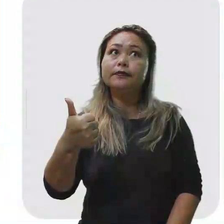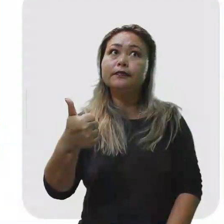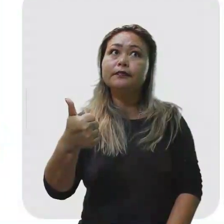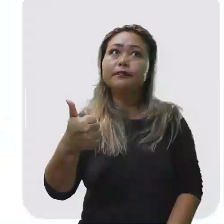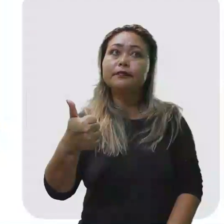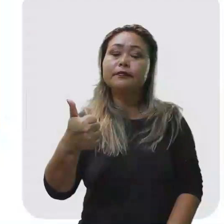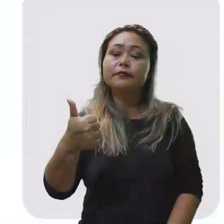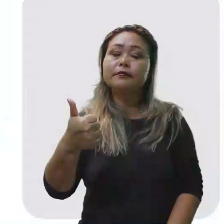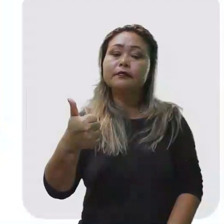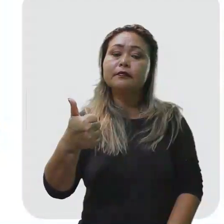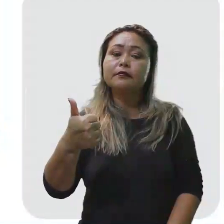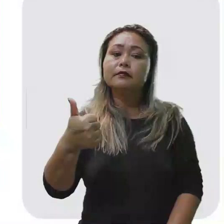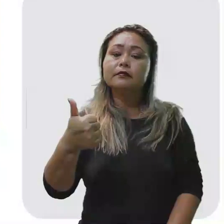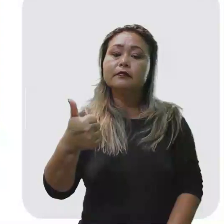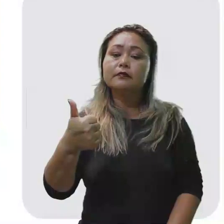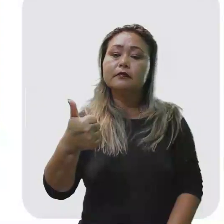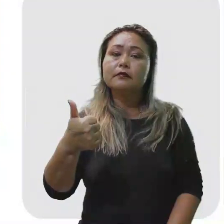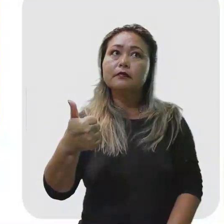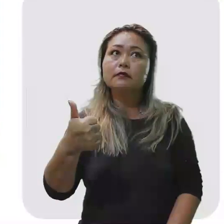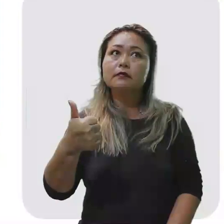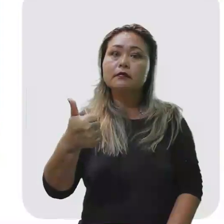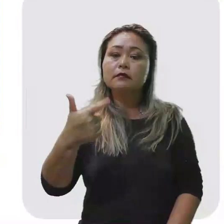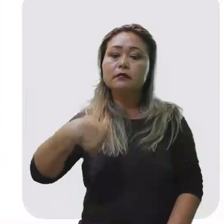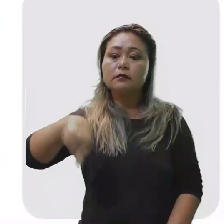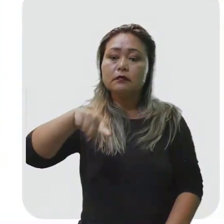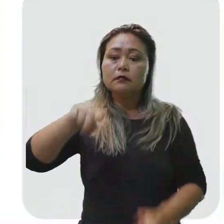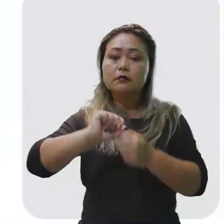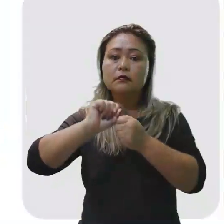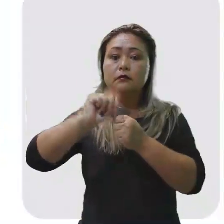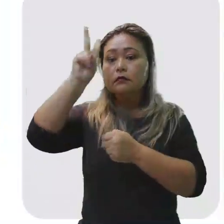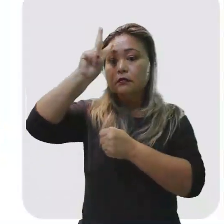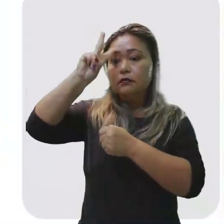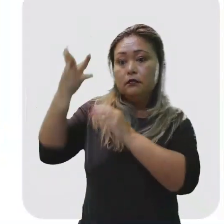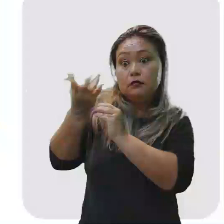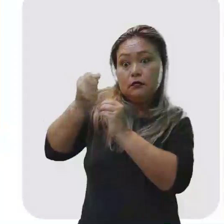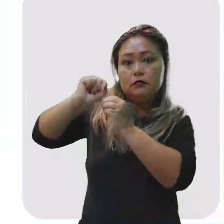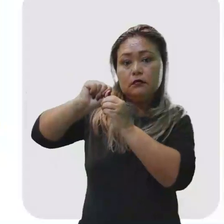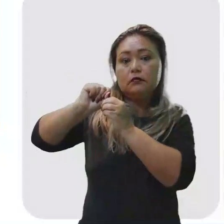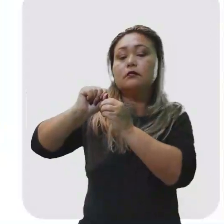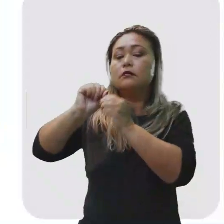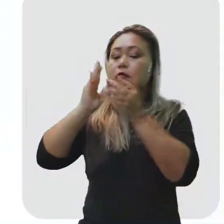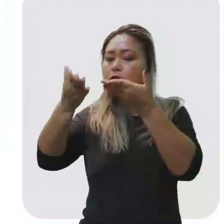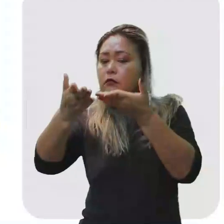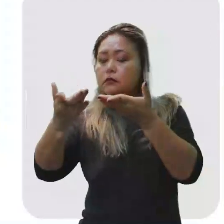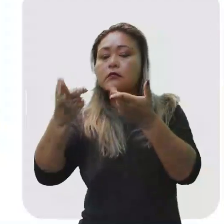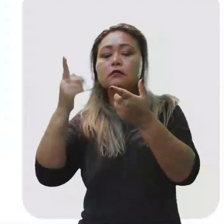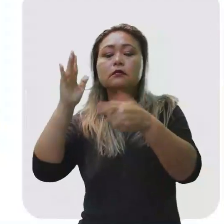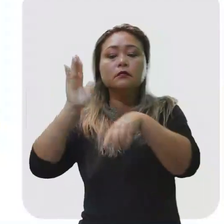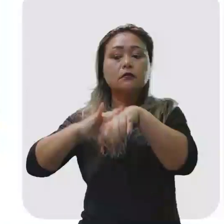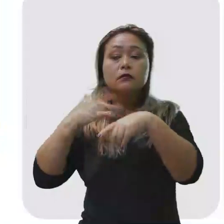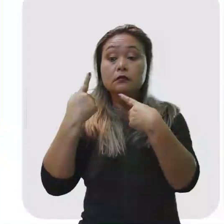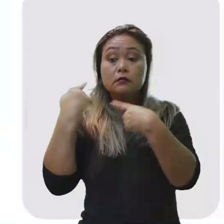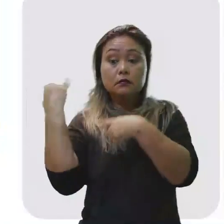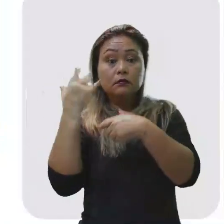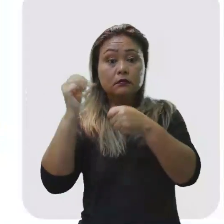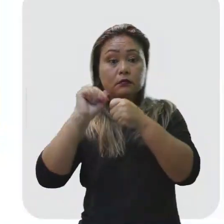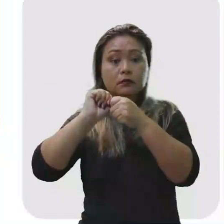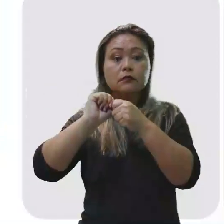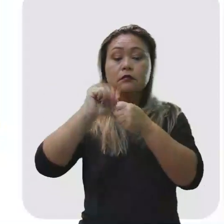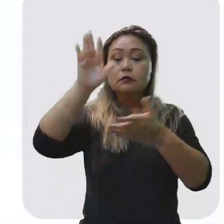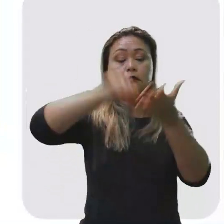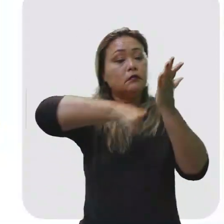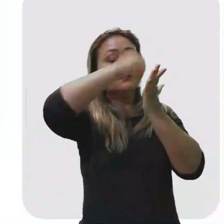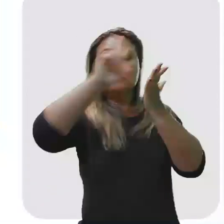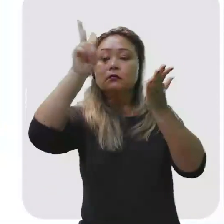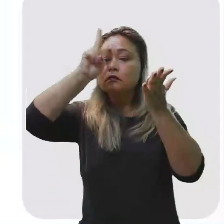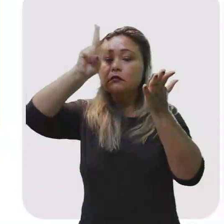Então, pessoal, nós iremos conhecer História da arte, os aspectos relevantes. Aula 2, Pintura